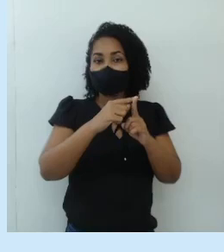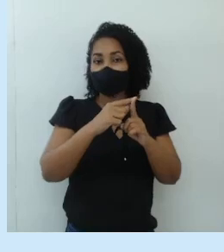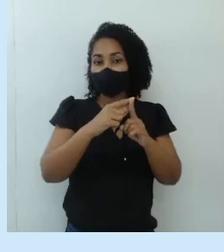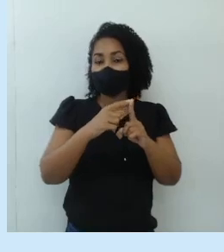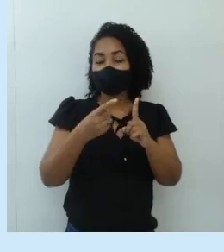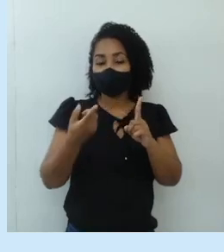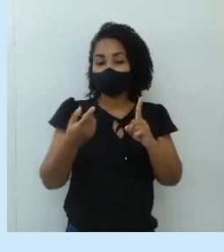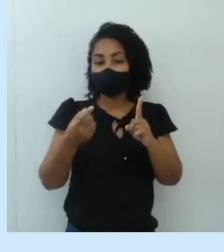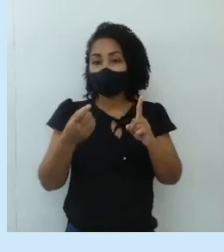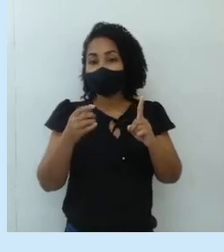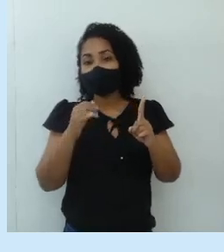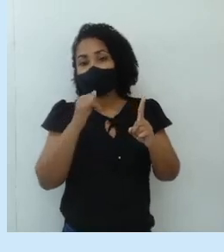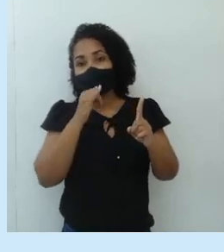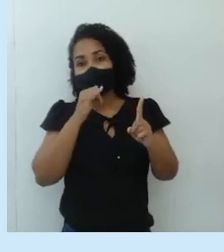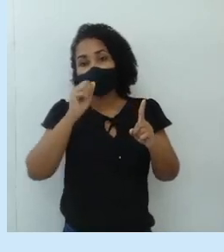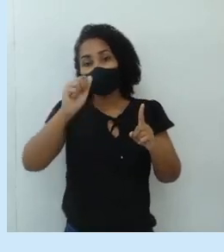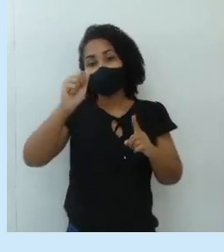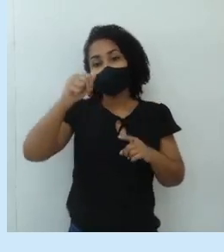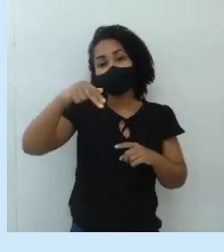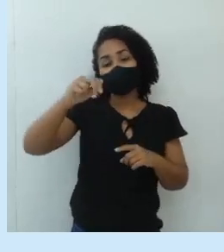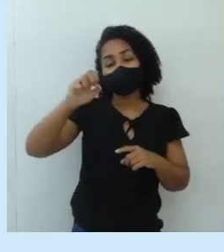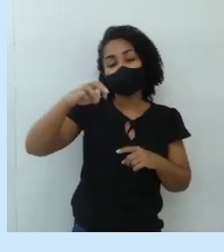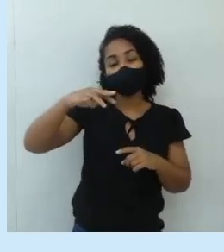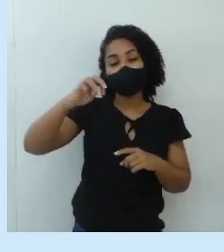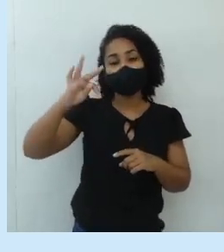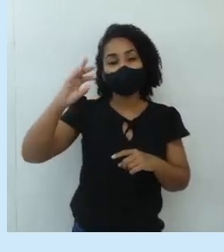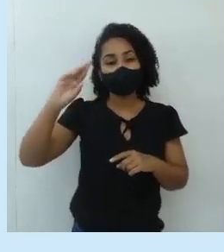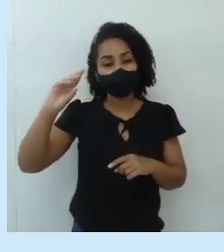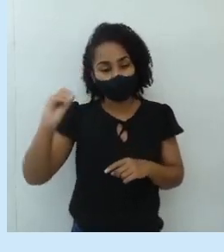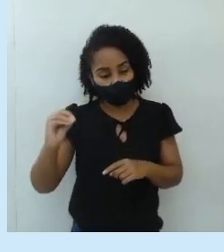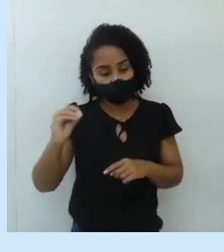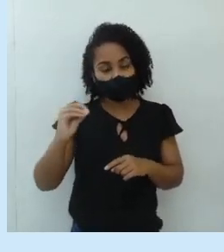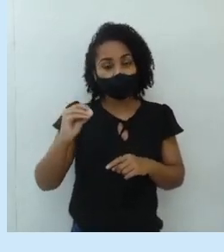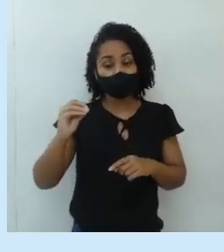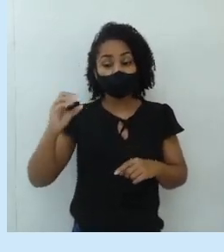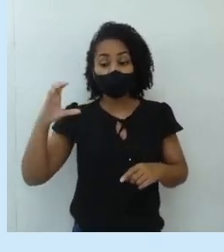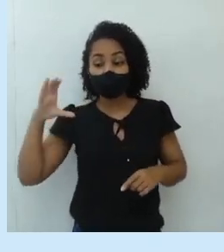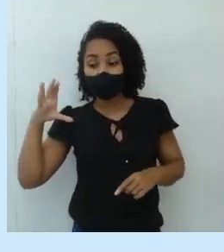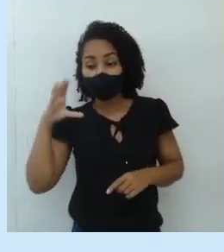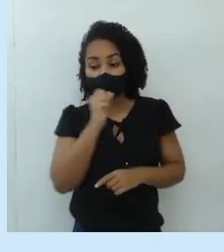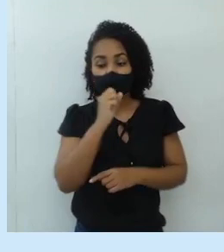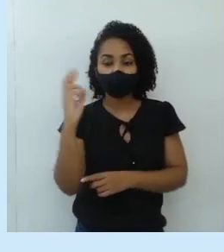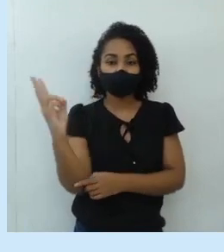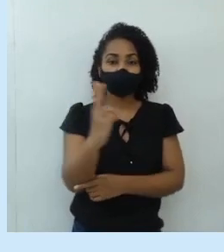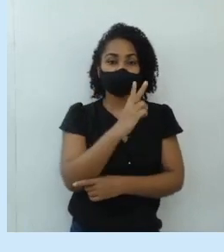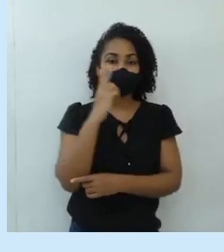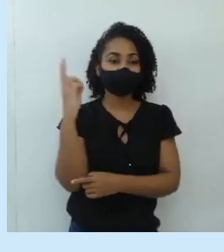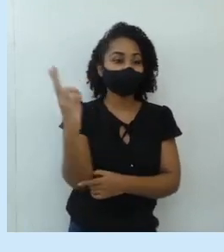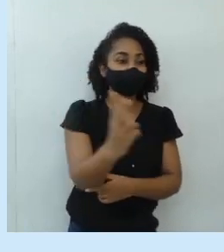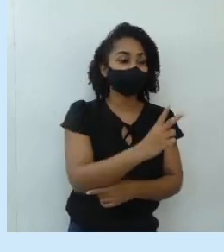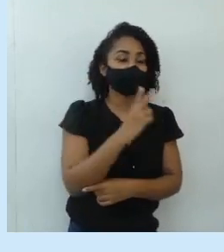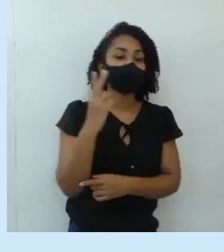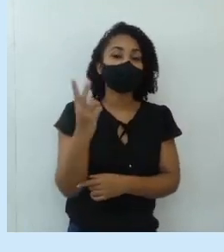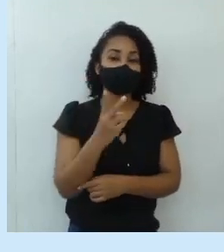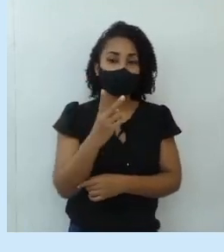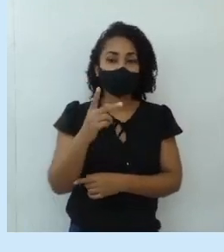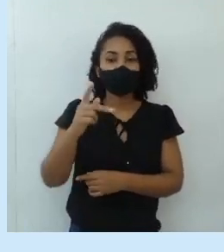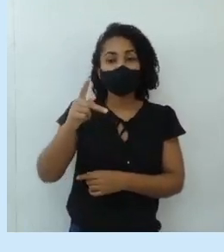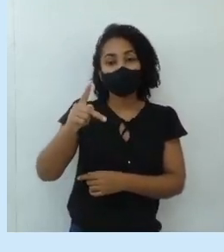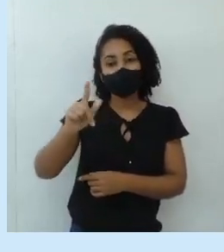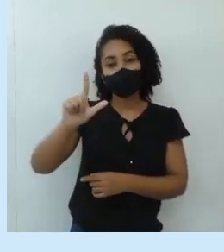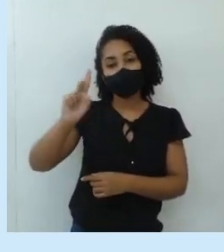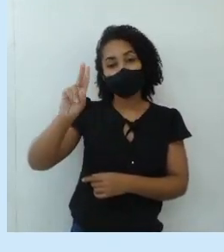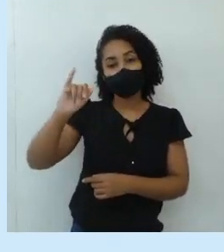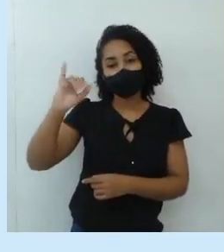temperaturas, o anemômetro, que vai medir a velocidade do vento, o pluviômetro, que mede